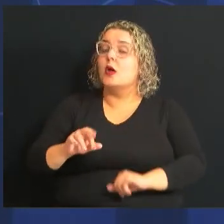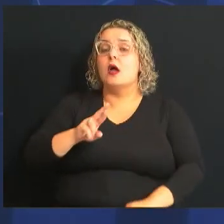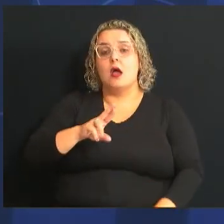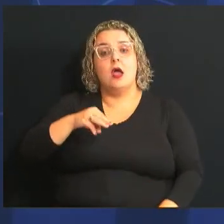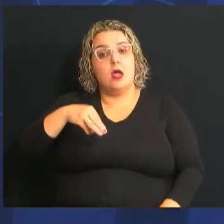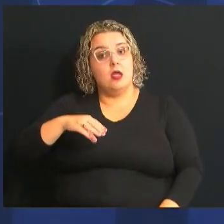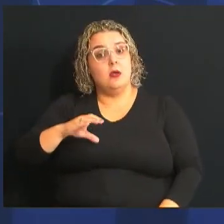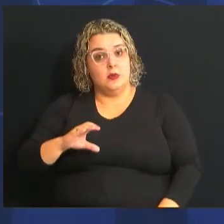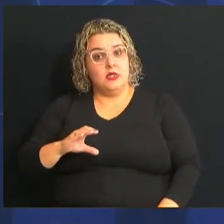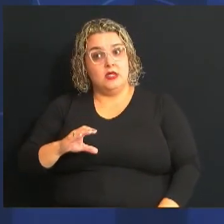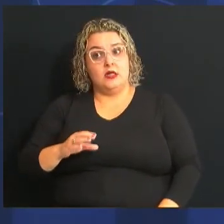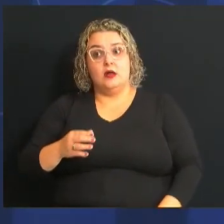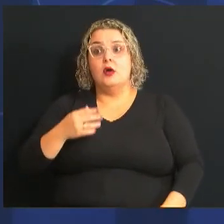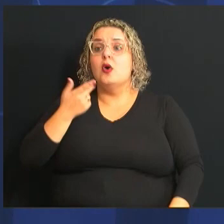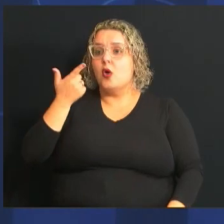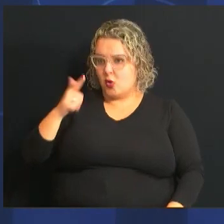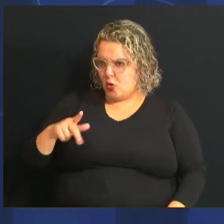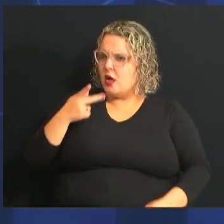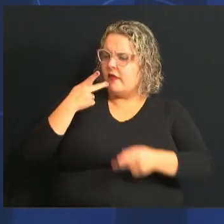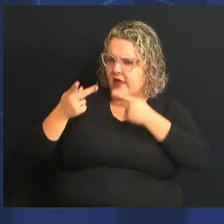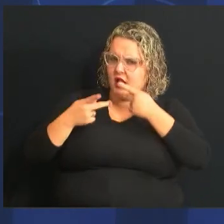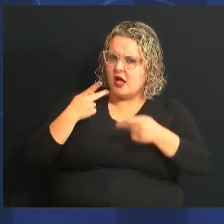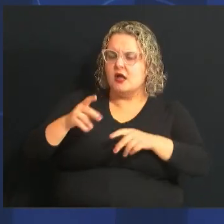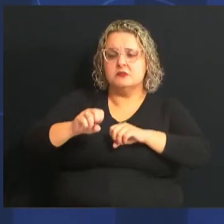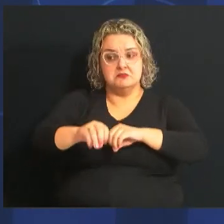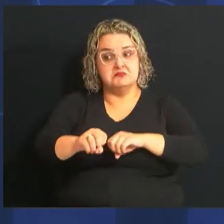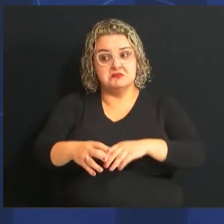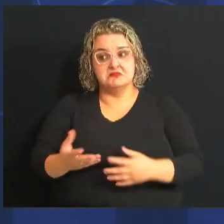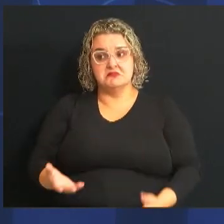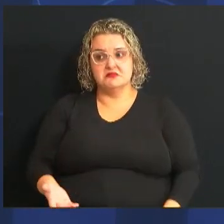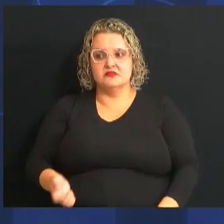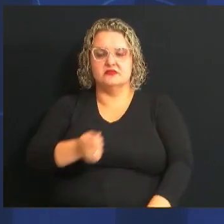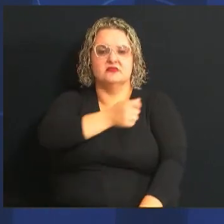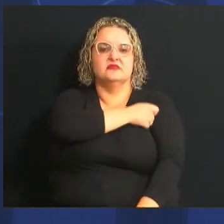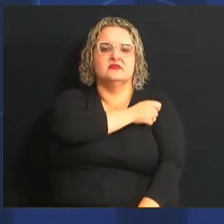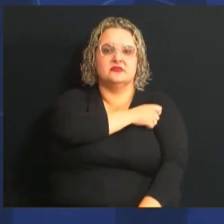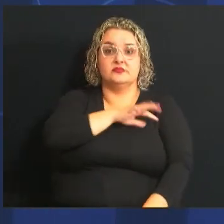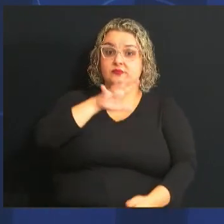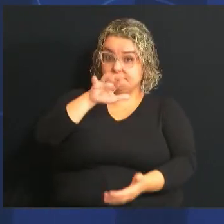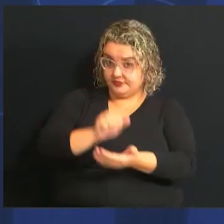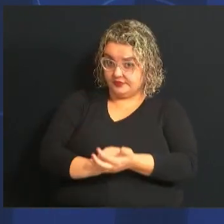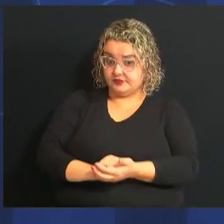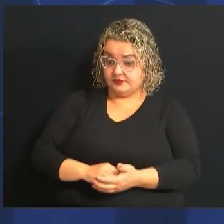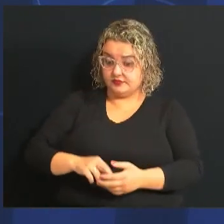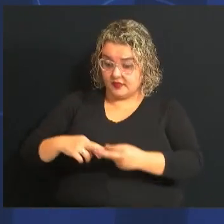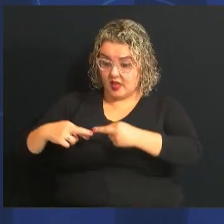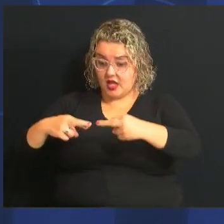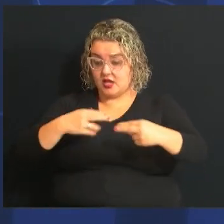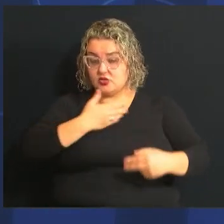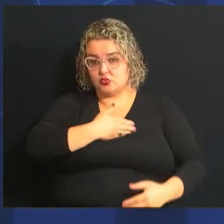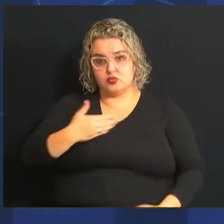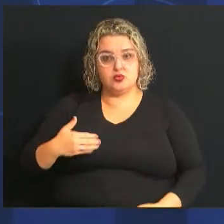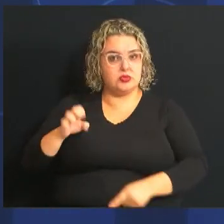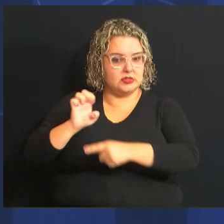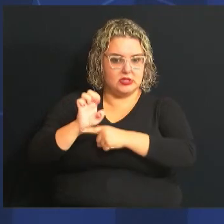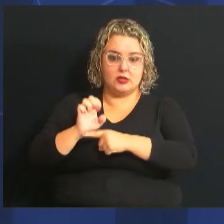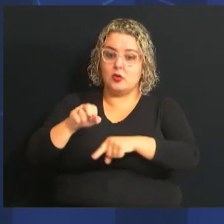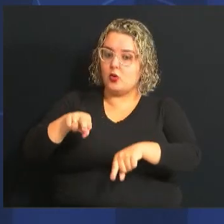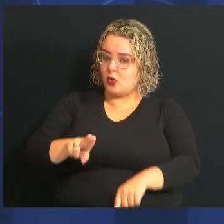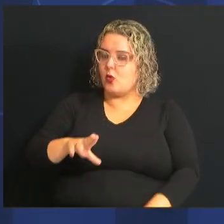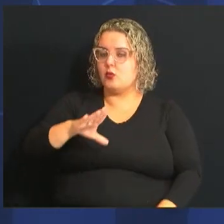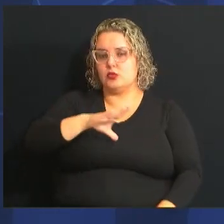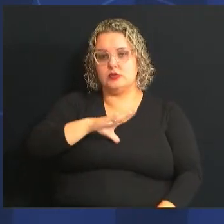Campinas, continuar falando sobre educação, né? Porque alunos matriculados na rede pública, estadual ou municipal